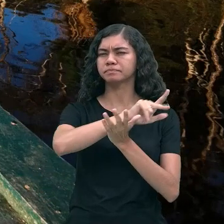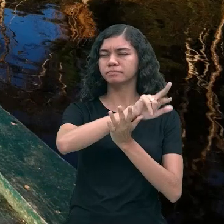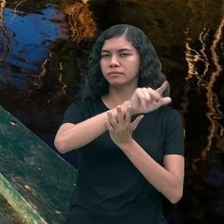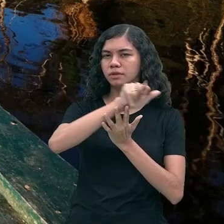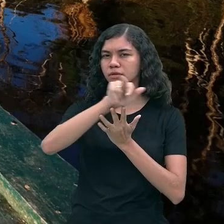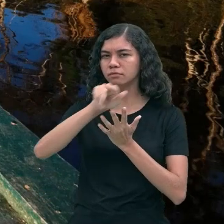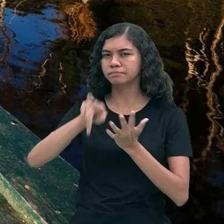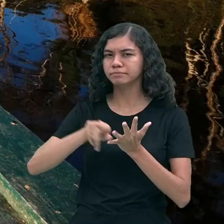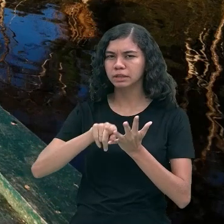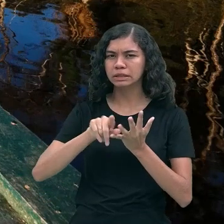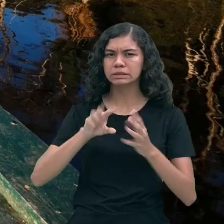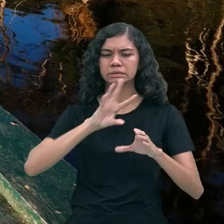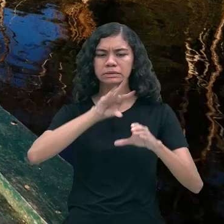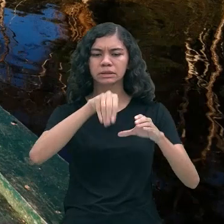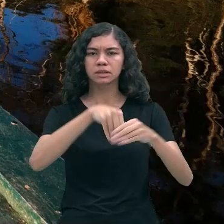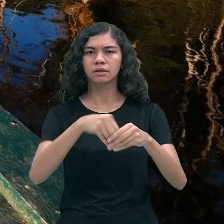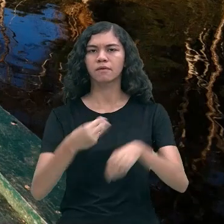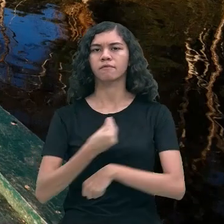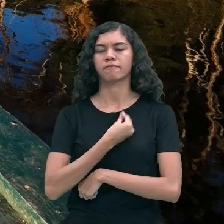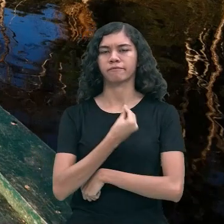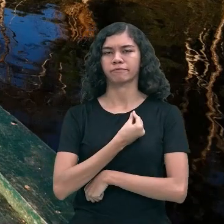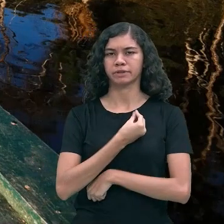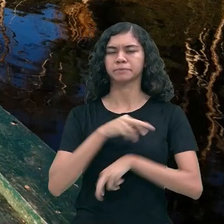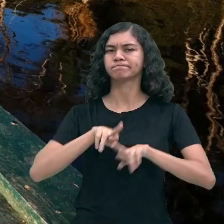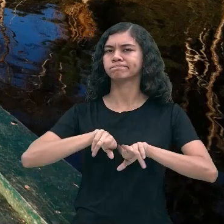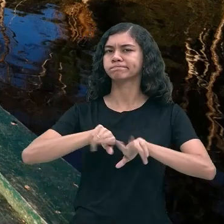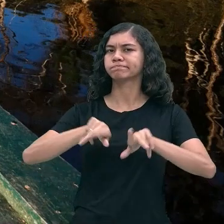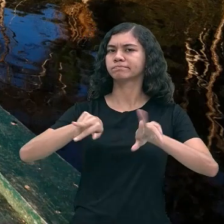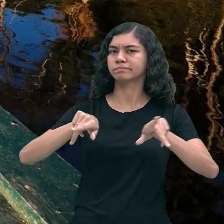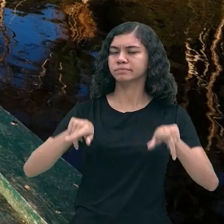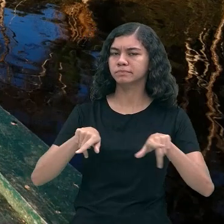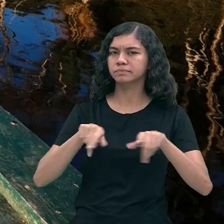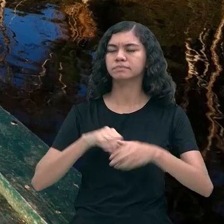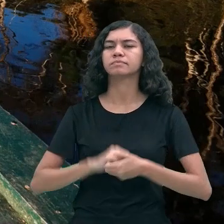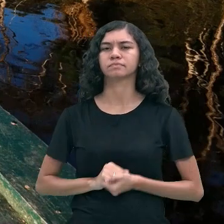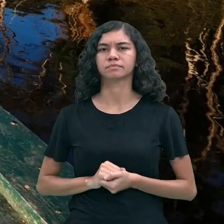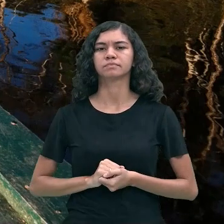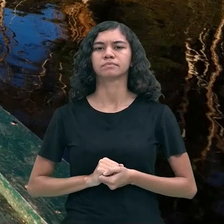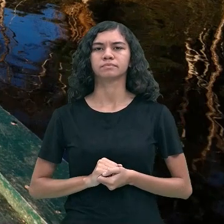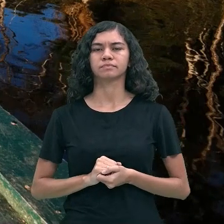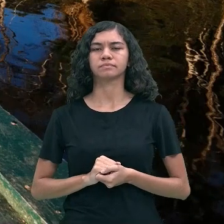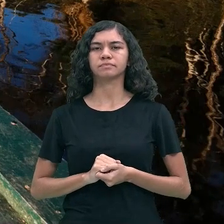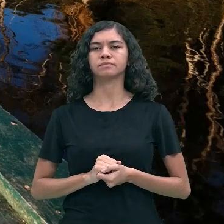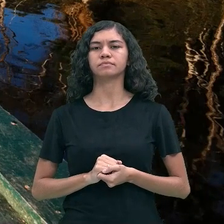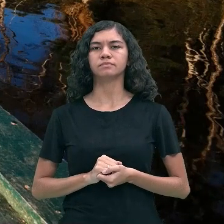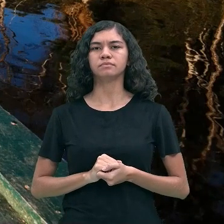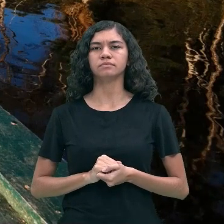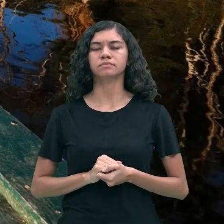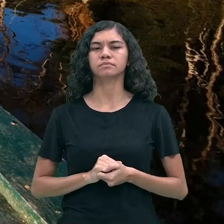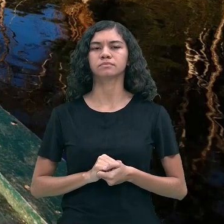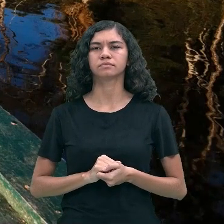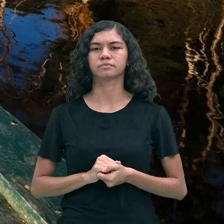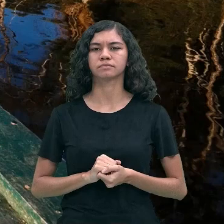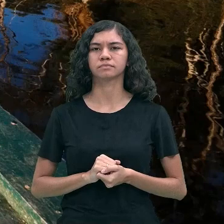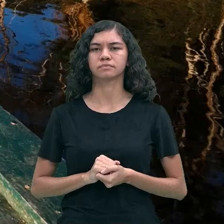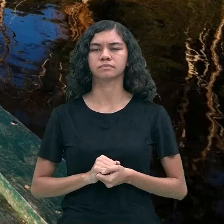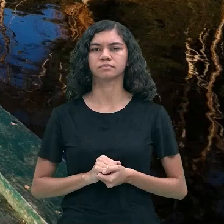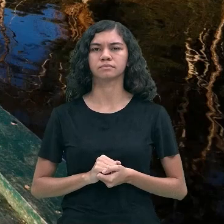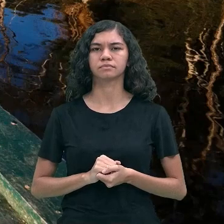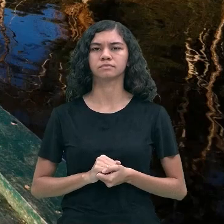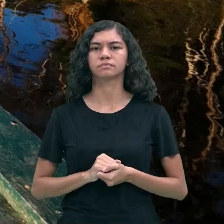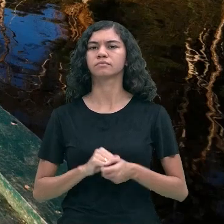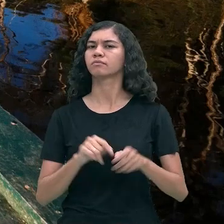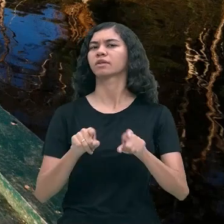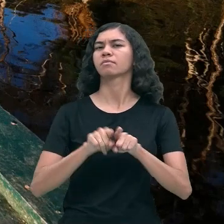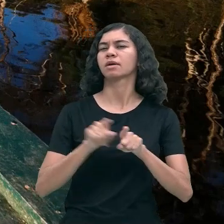de vida, por isso que ela é invejada pela sua enorme biodiversidade. O que a gente ainda pode falar um pouquinho ainda mais